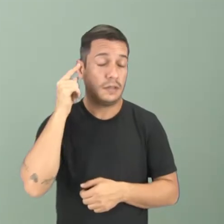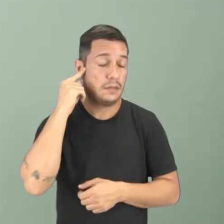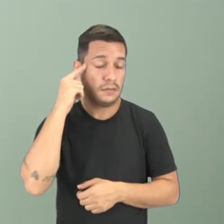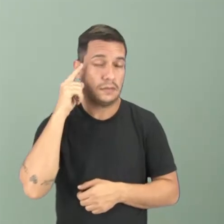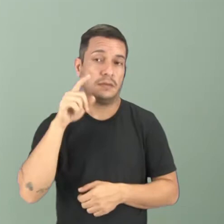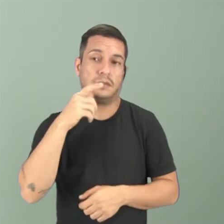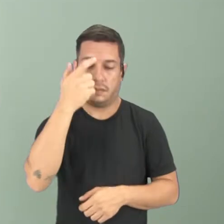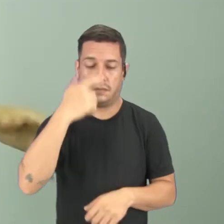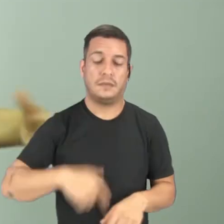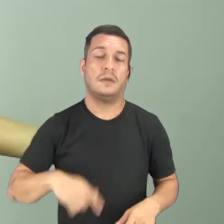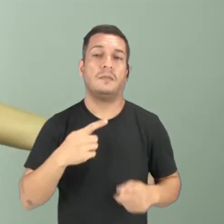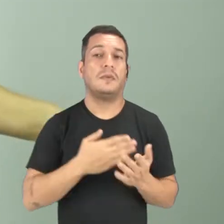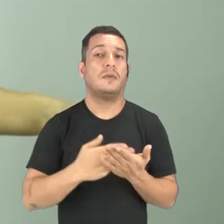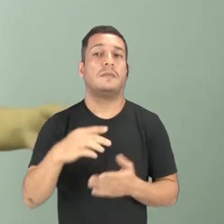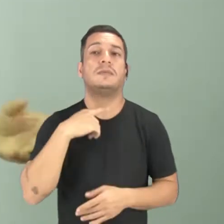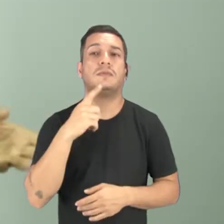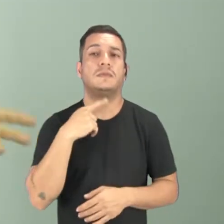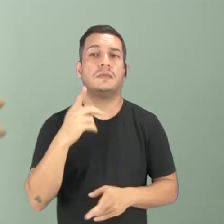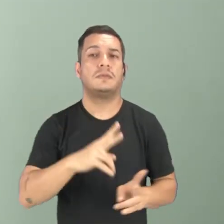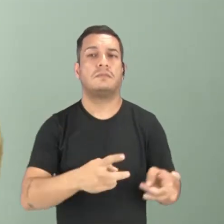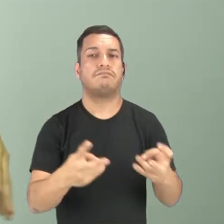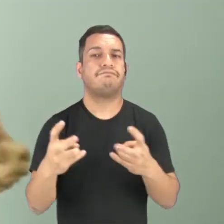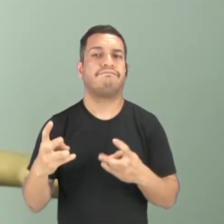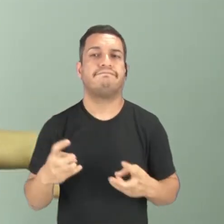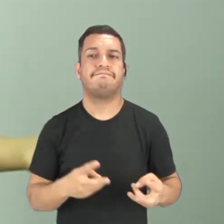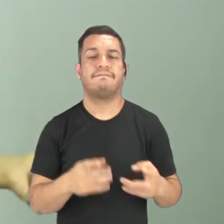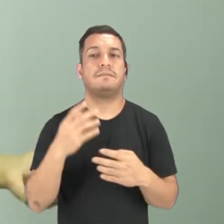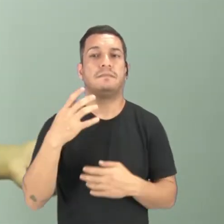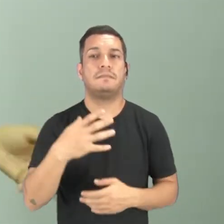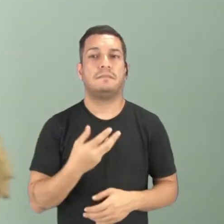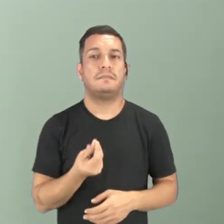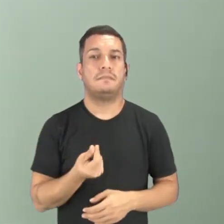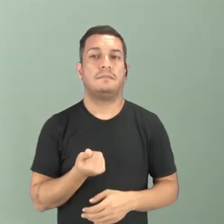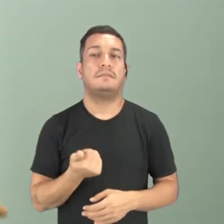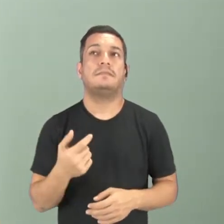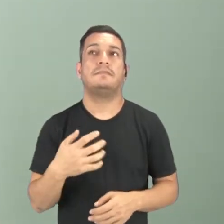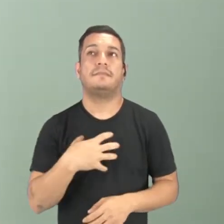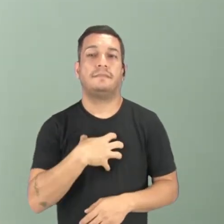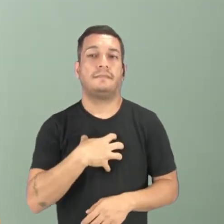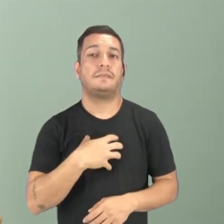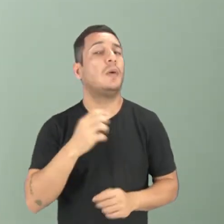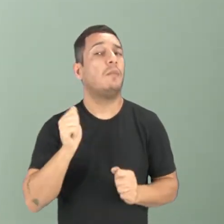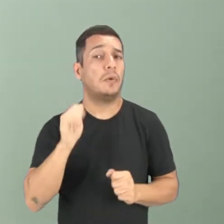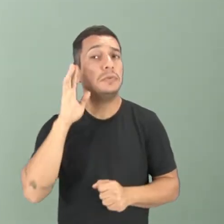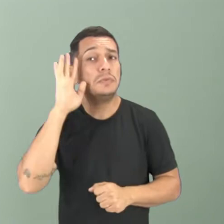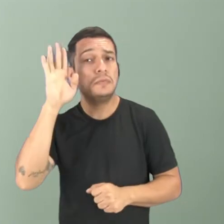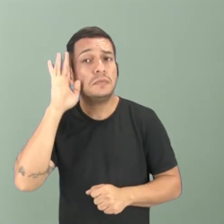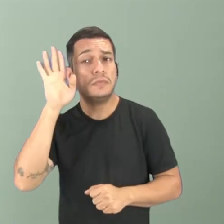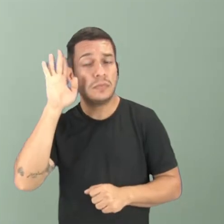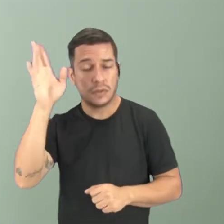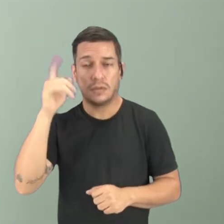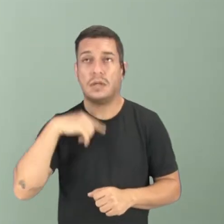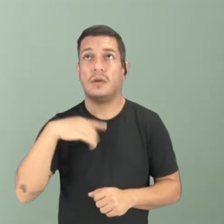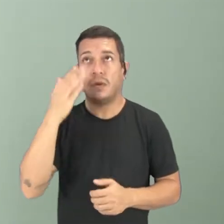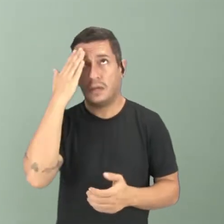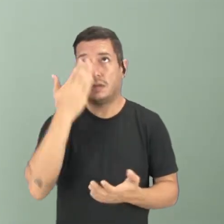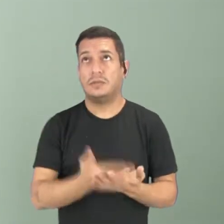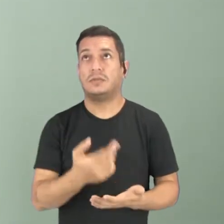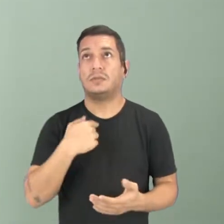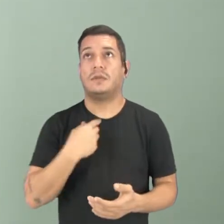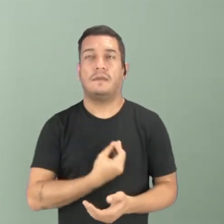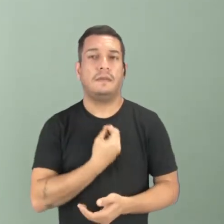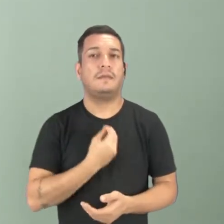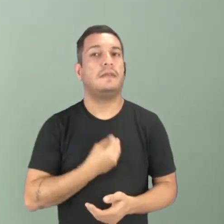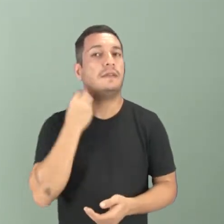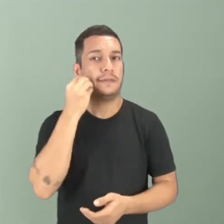ele começa a duvidar da nossa percepção sensorial. Eu posso estar sonhando. Quando eu estou sonhando, eu acredito que eu estou